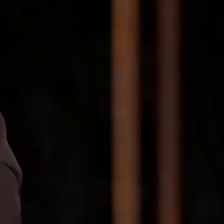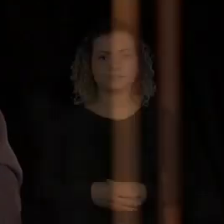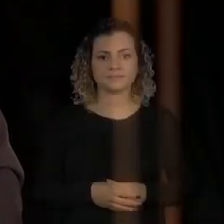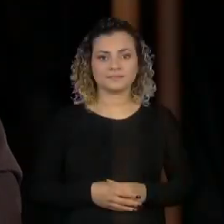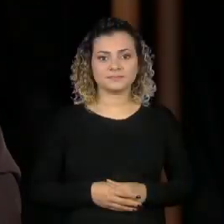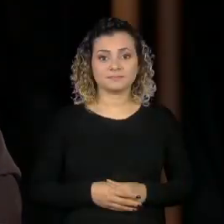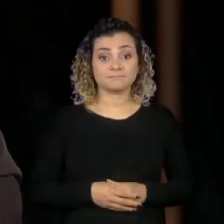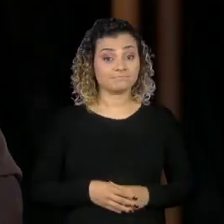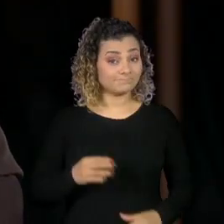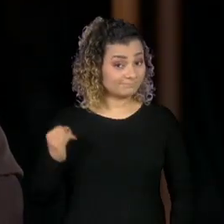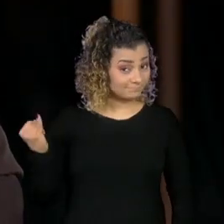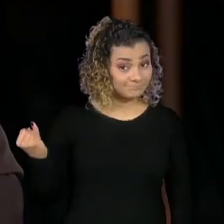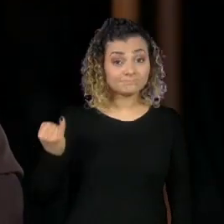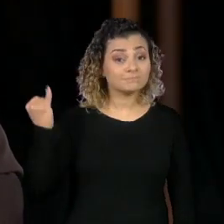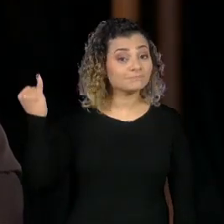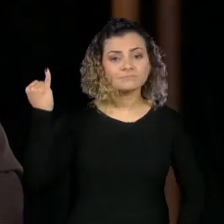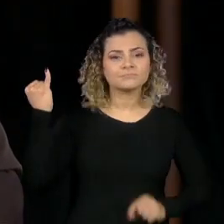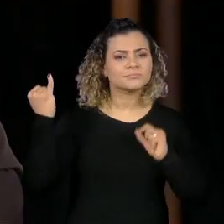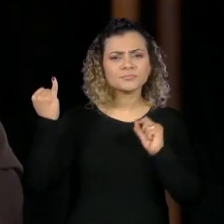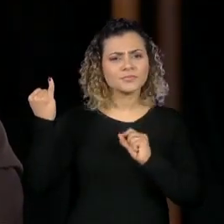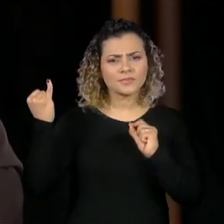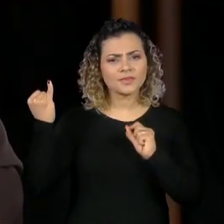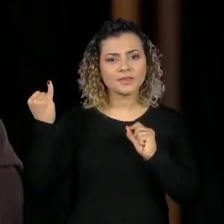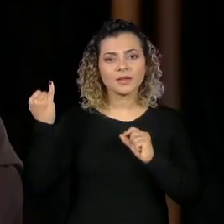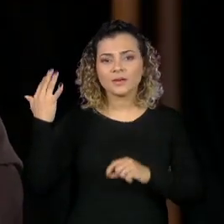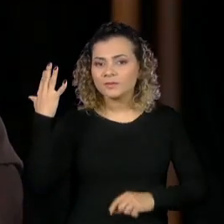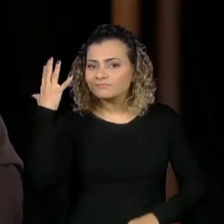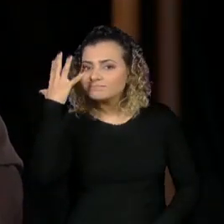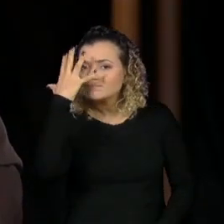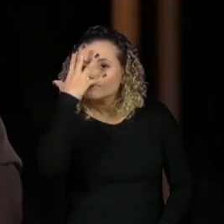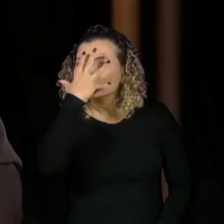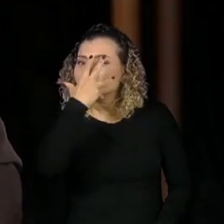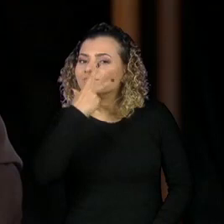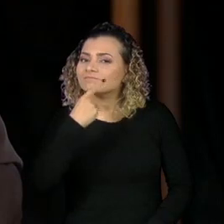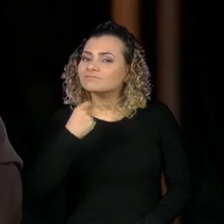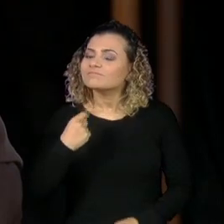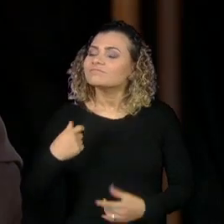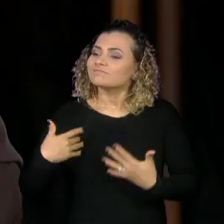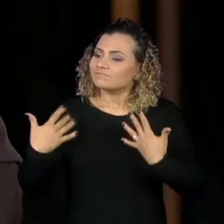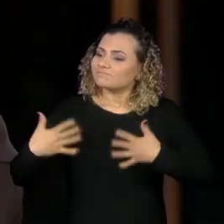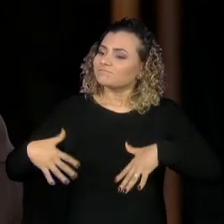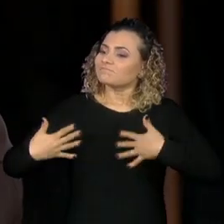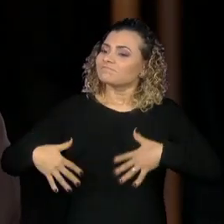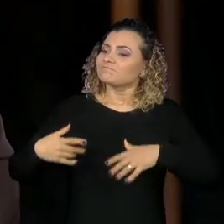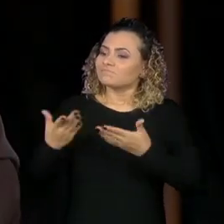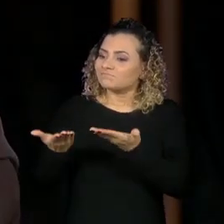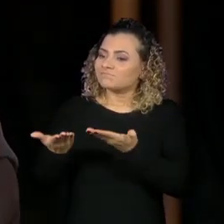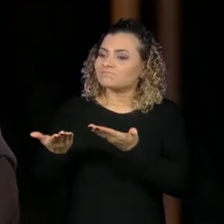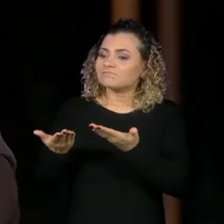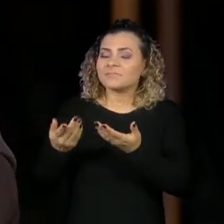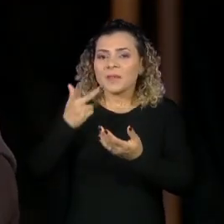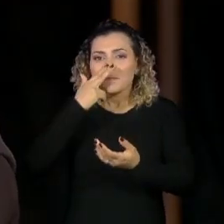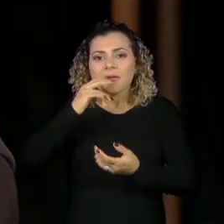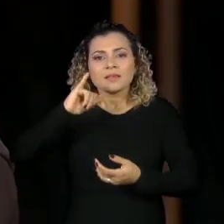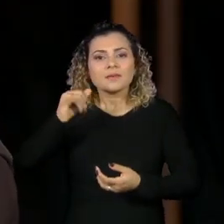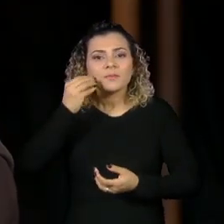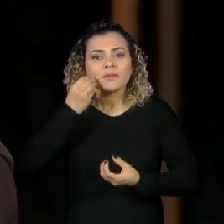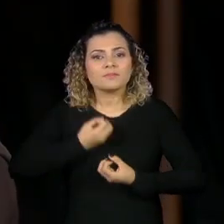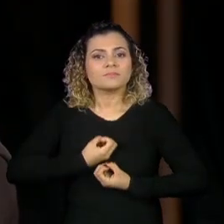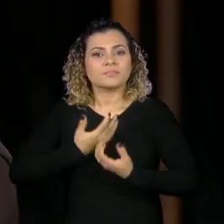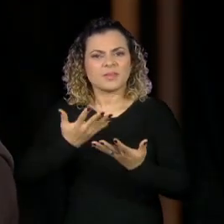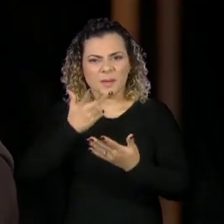e o importante é reconhecer o Belo e usar expressá-lo parece uma sacada de